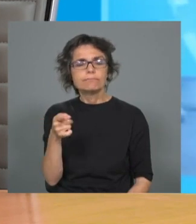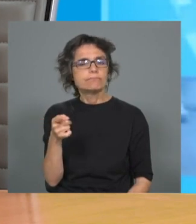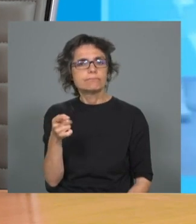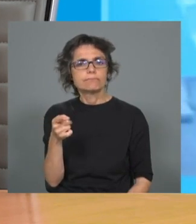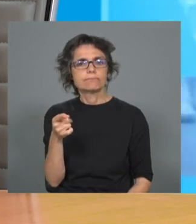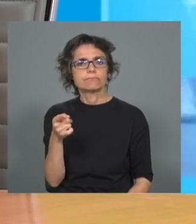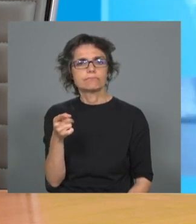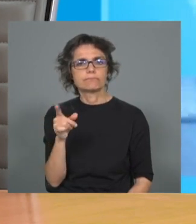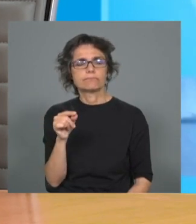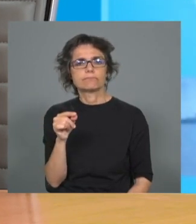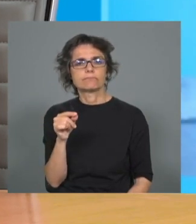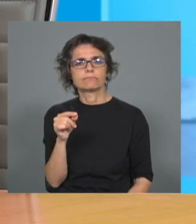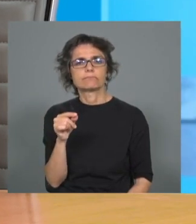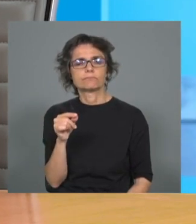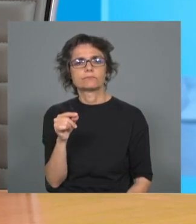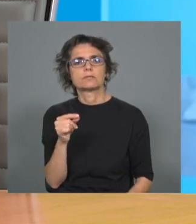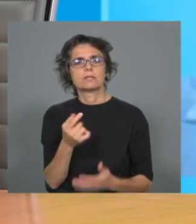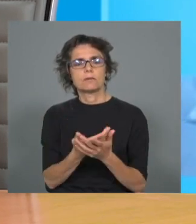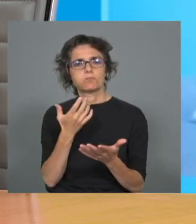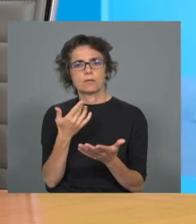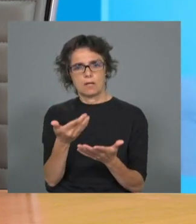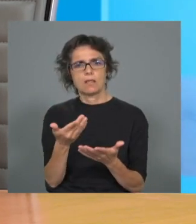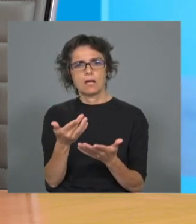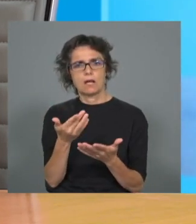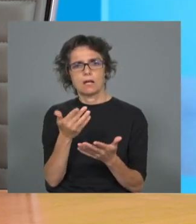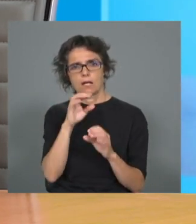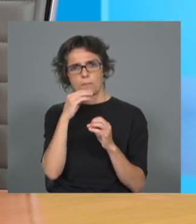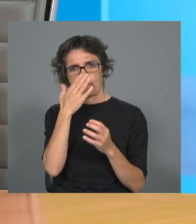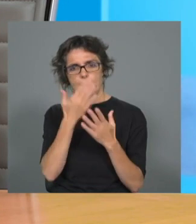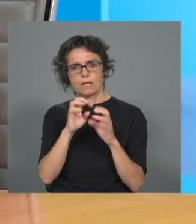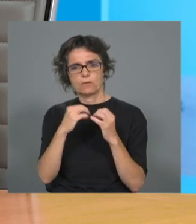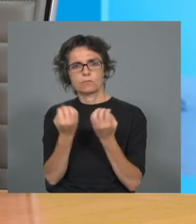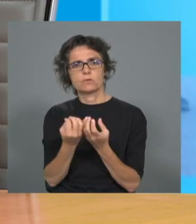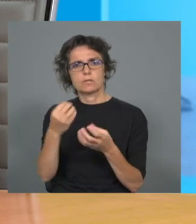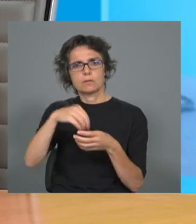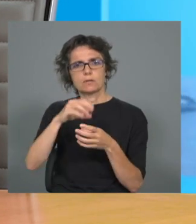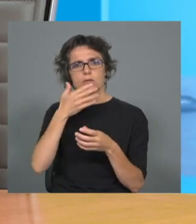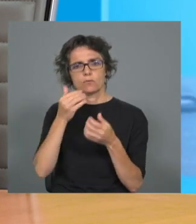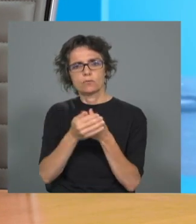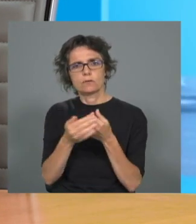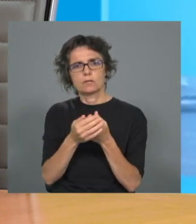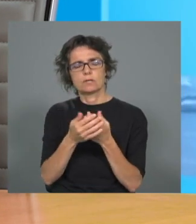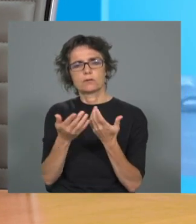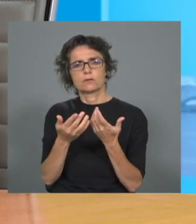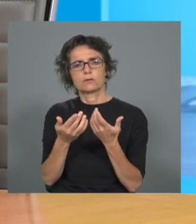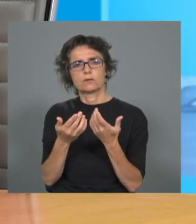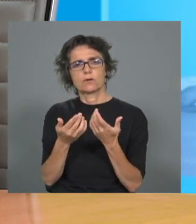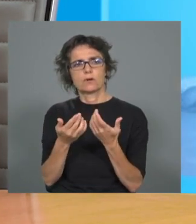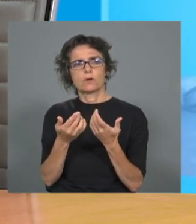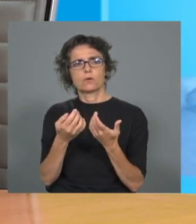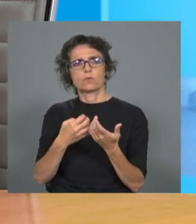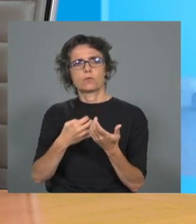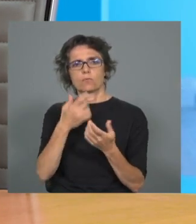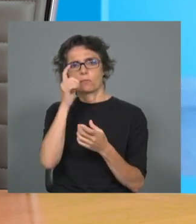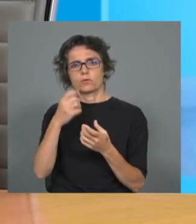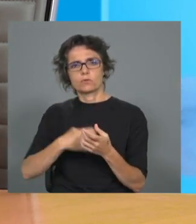altamente marcante naquilo que pode ser um envelhecimento com sucesso ou com menos